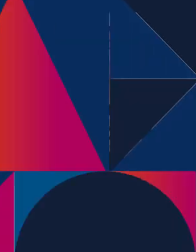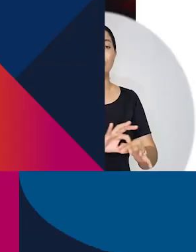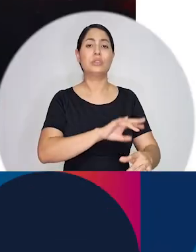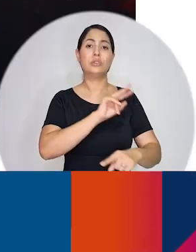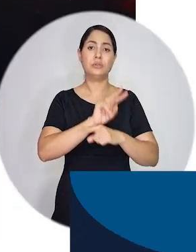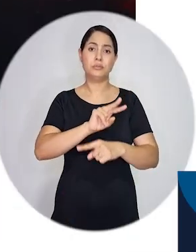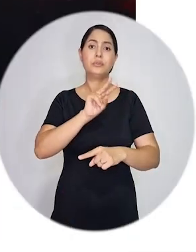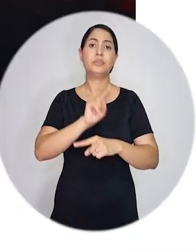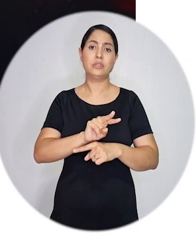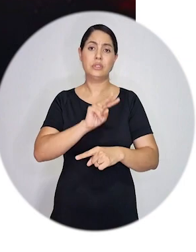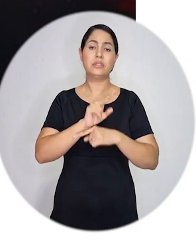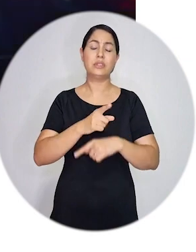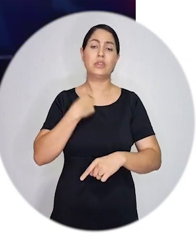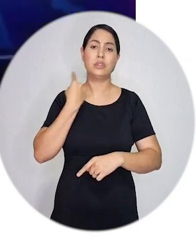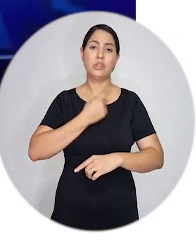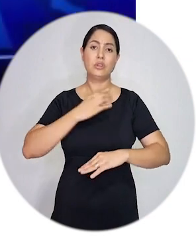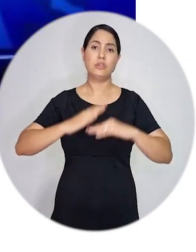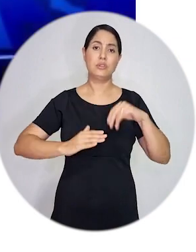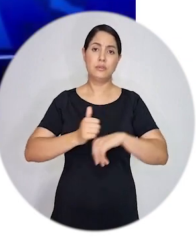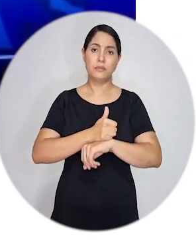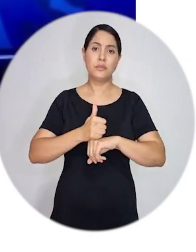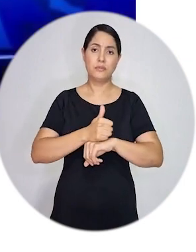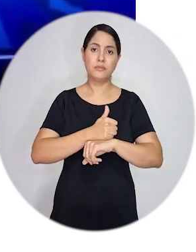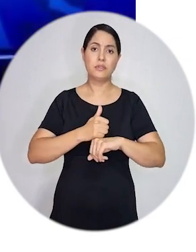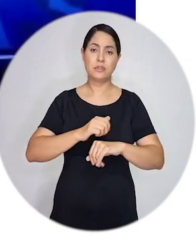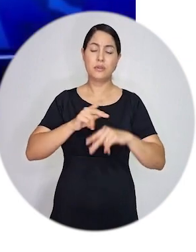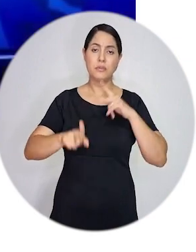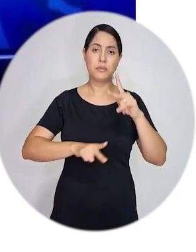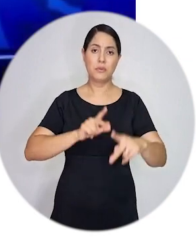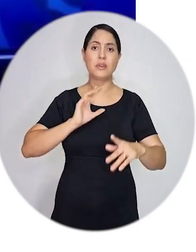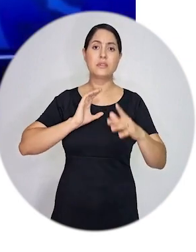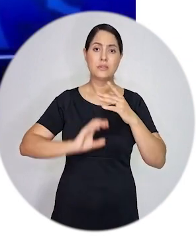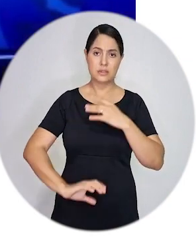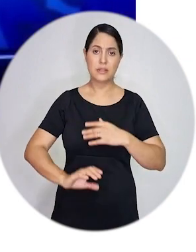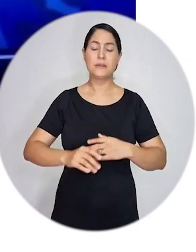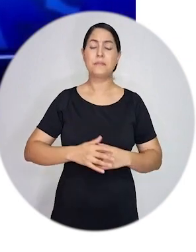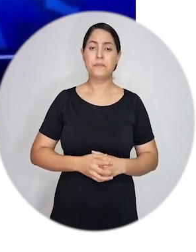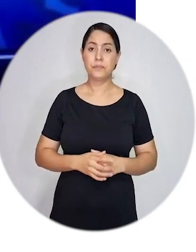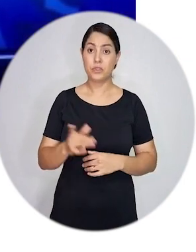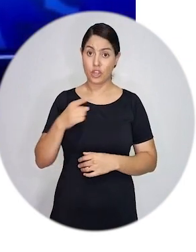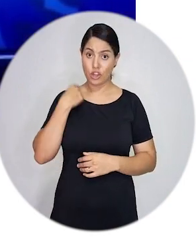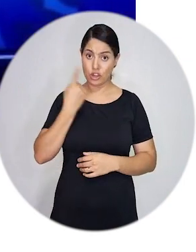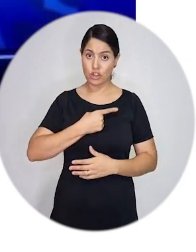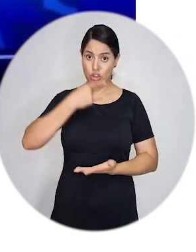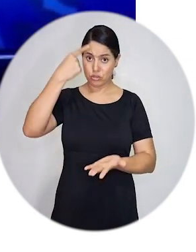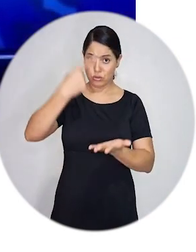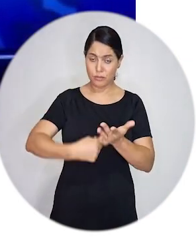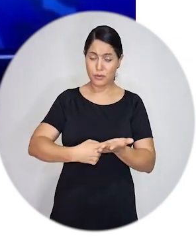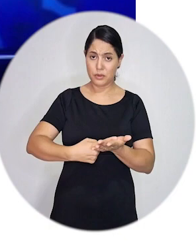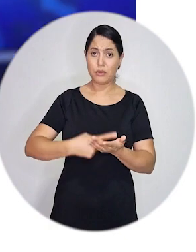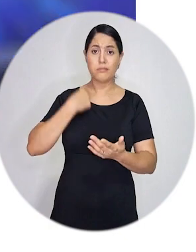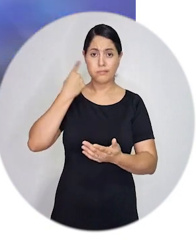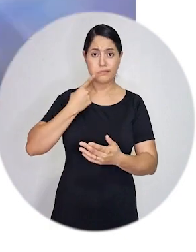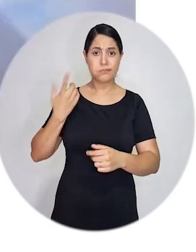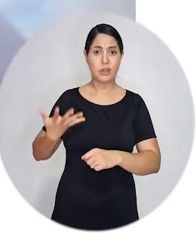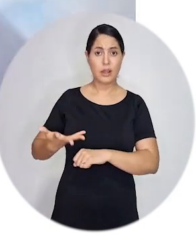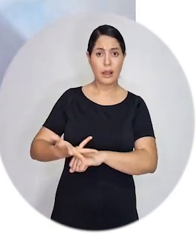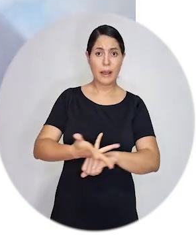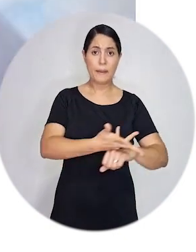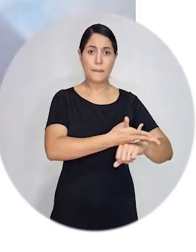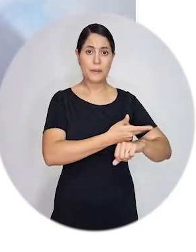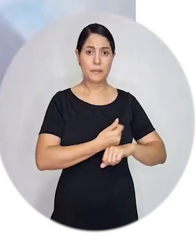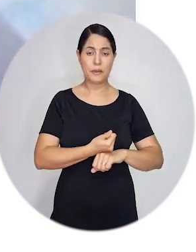capazes de proteger a nossa atuação profissional em prol dos cidadãos. Temos compromisso com o aprimoramento da